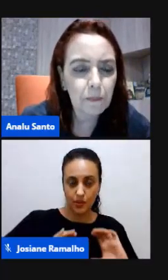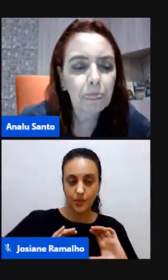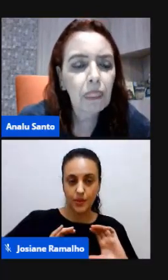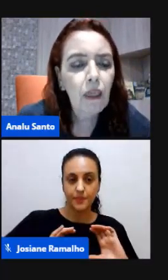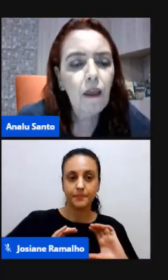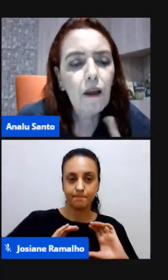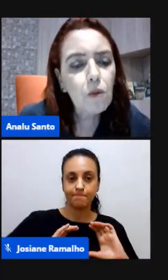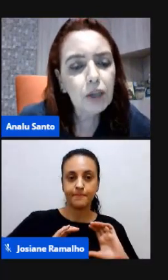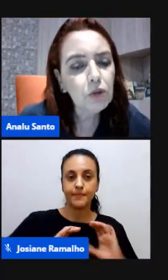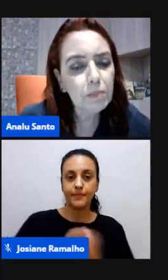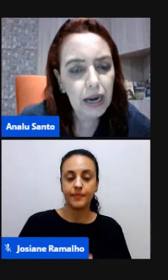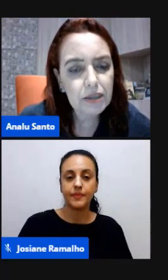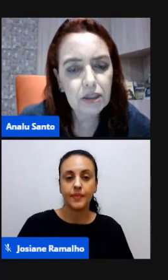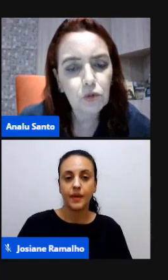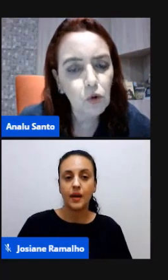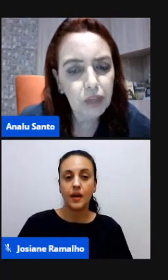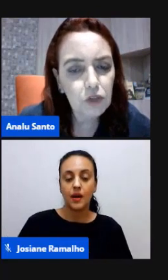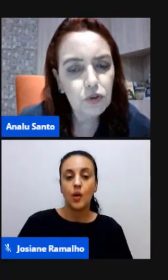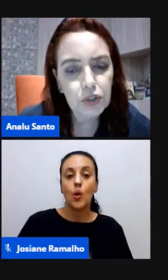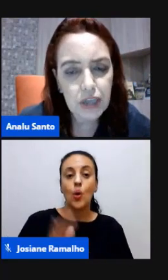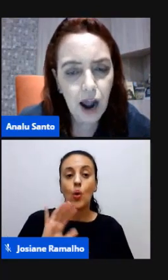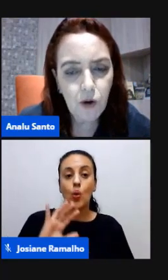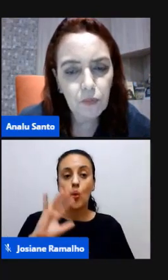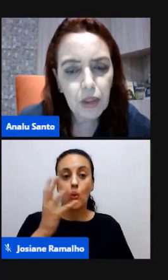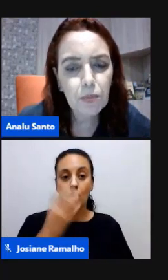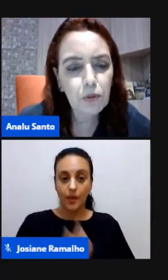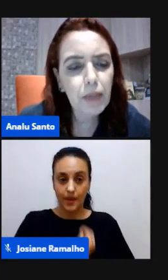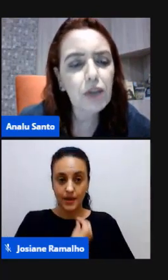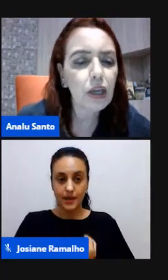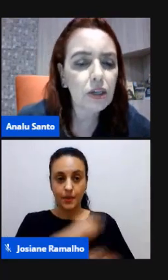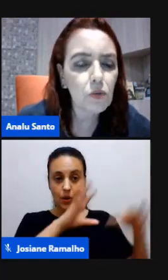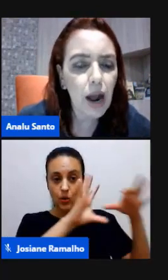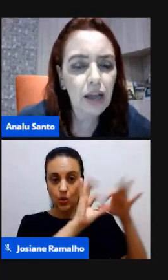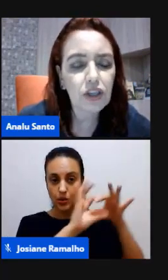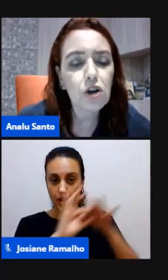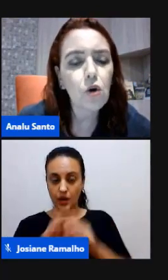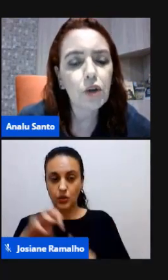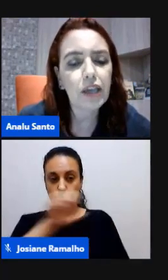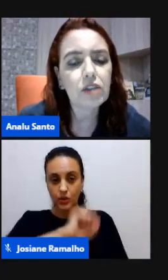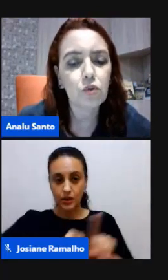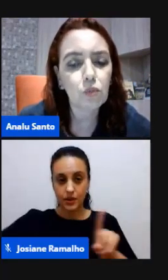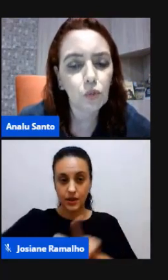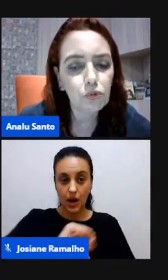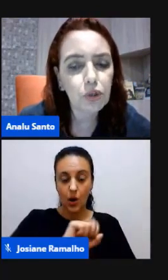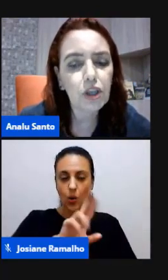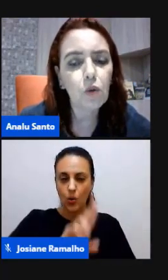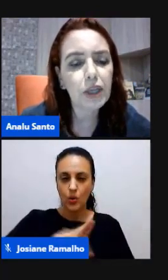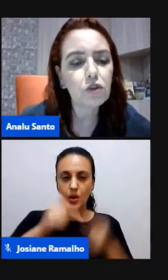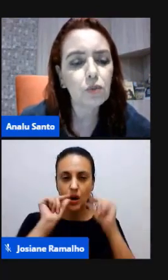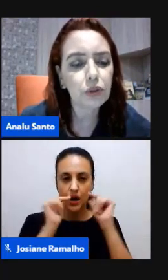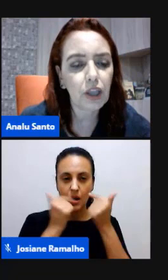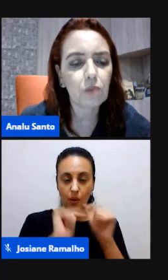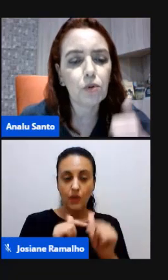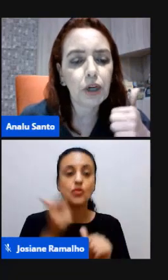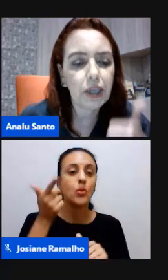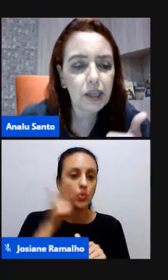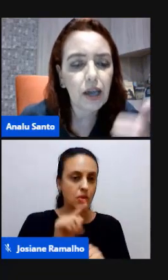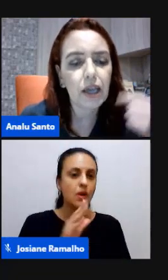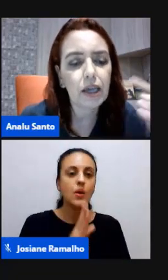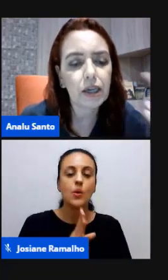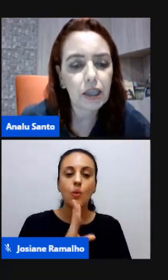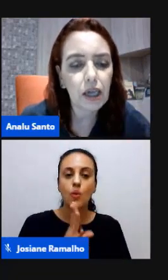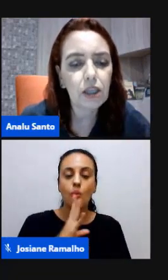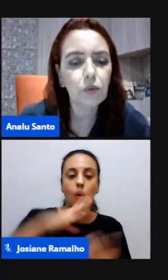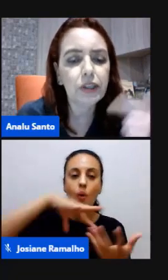relações, né? Quando imersa num contexto social, por meio da linguagem, conhece o mundo e, ao mesmo tempo,